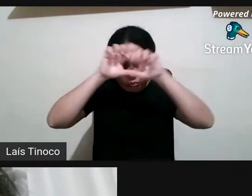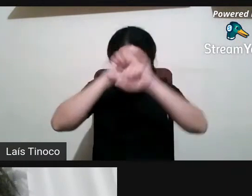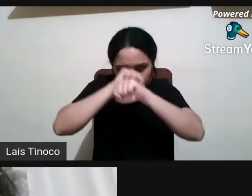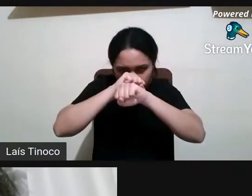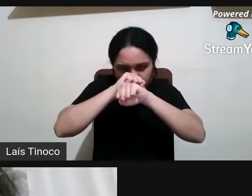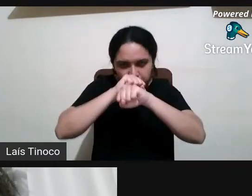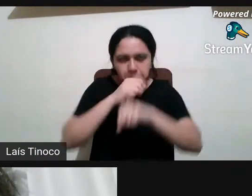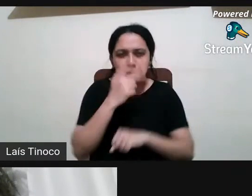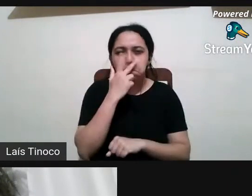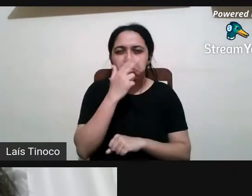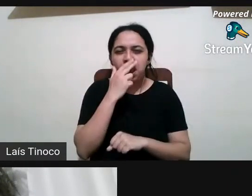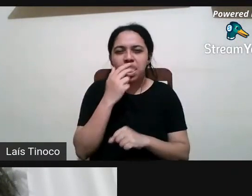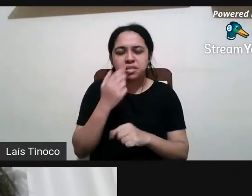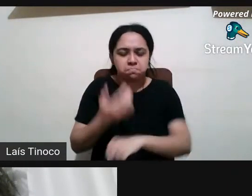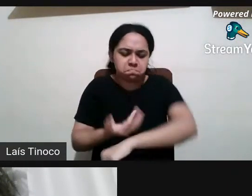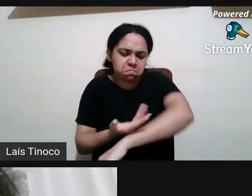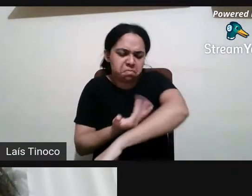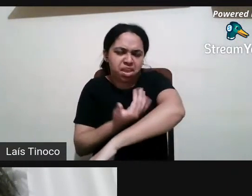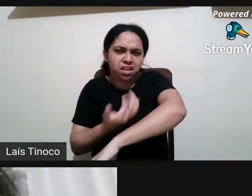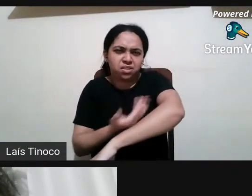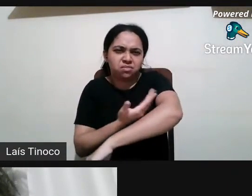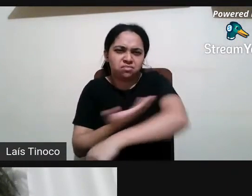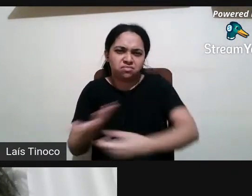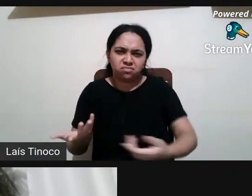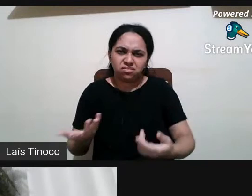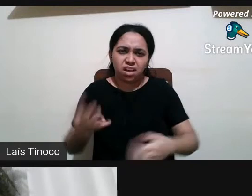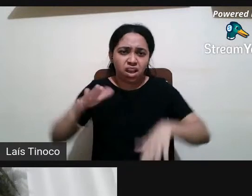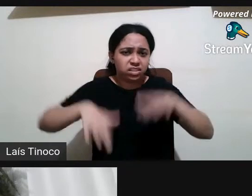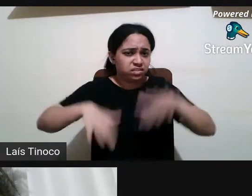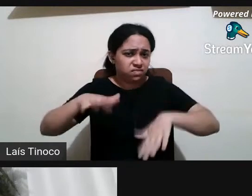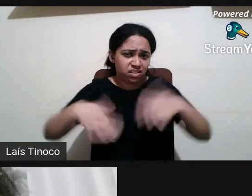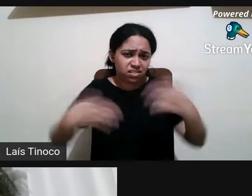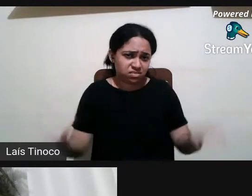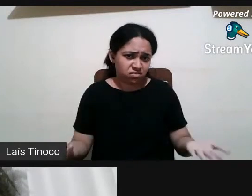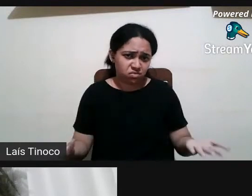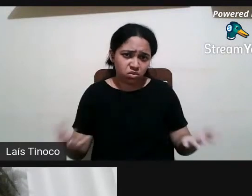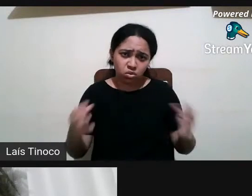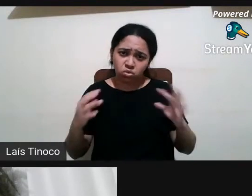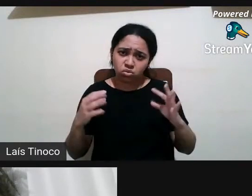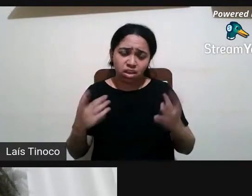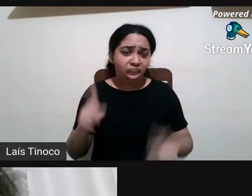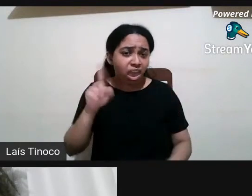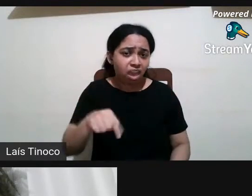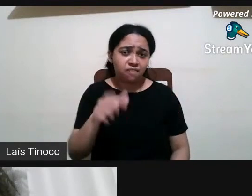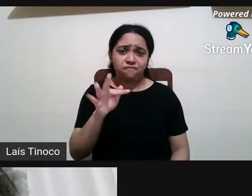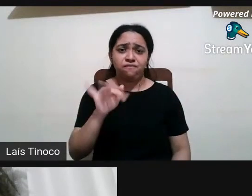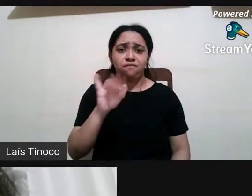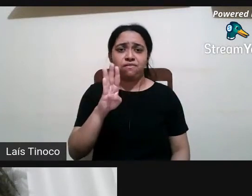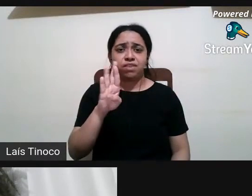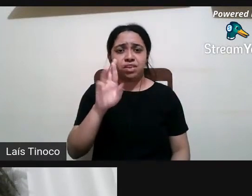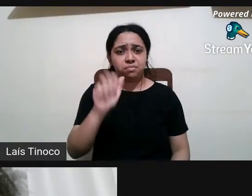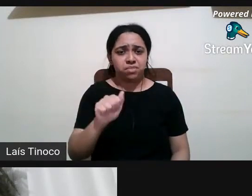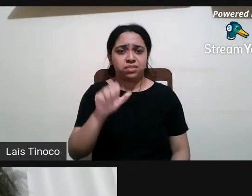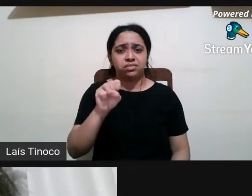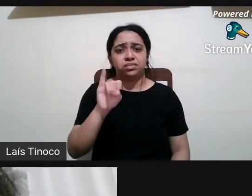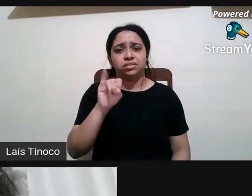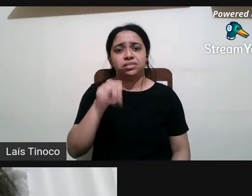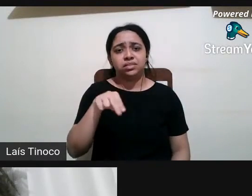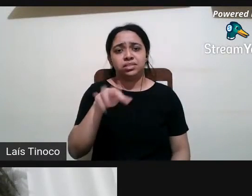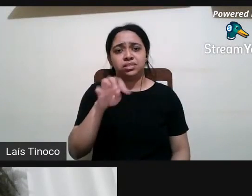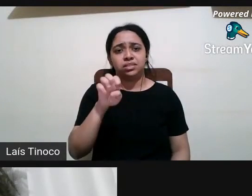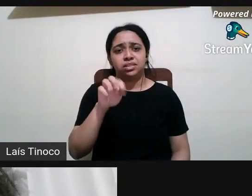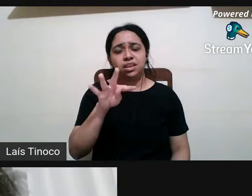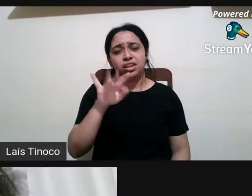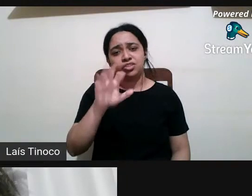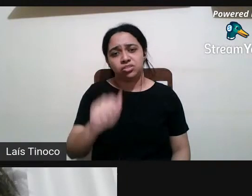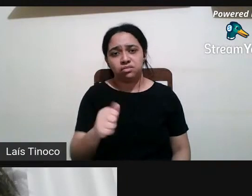fosse espécies de pelinhos, né? Aquilo, muitas vezes, é tudo fibra sintética, dependendo do que for, né? Então, se você costuma